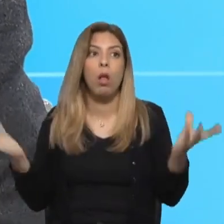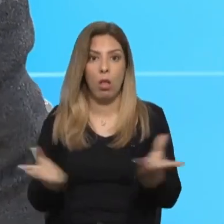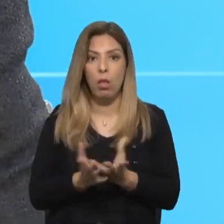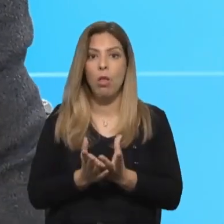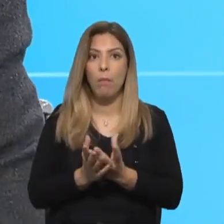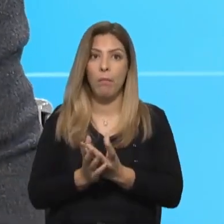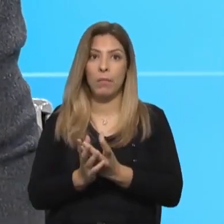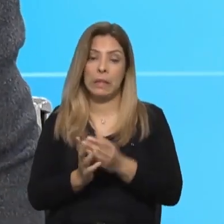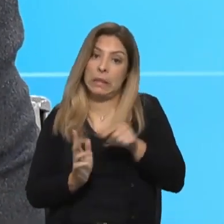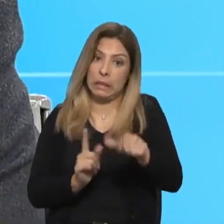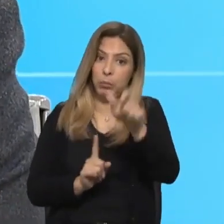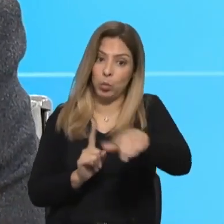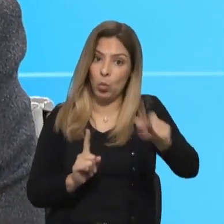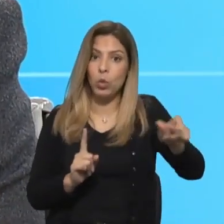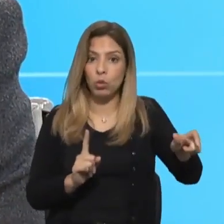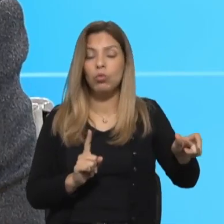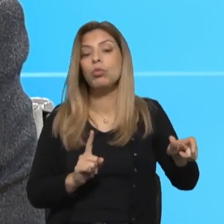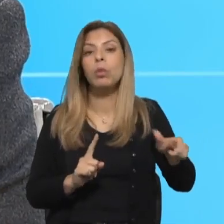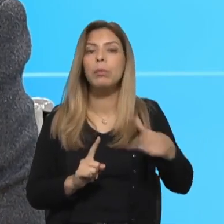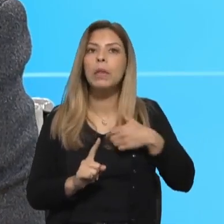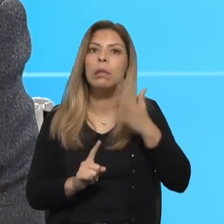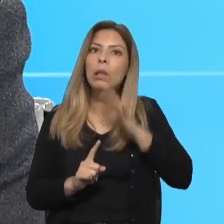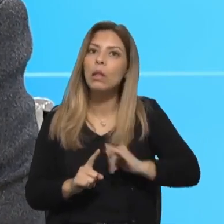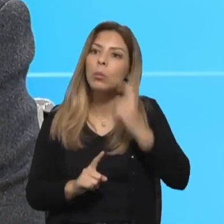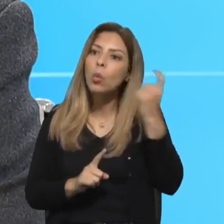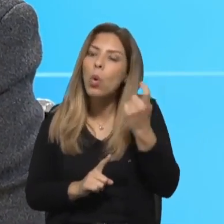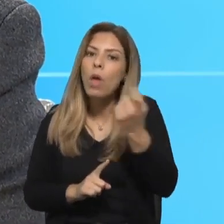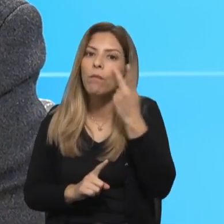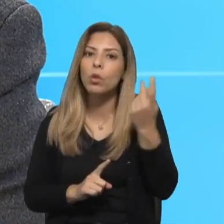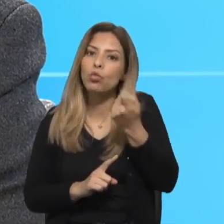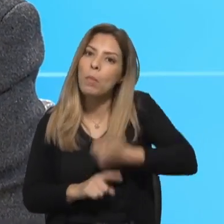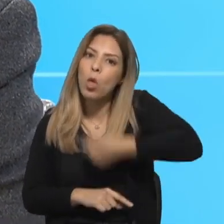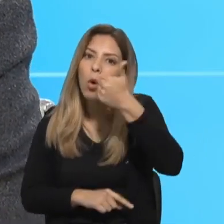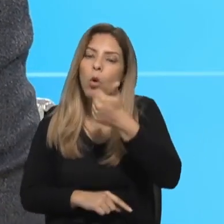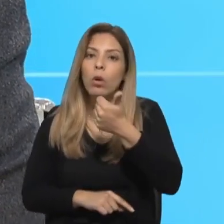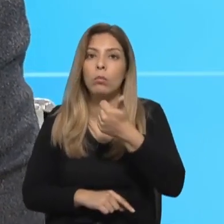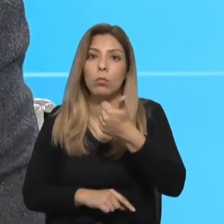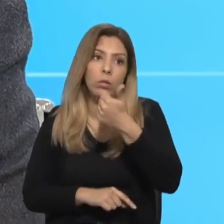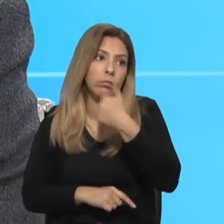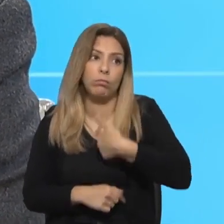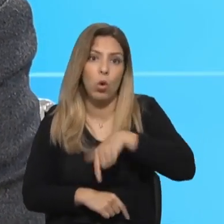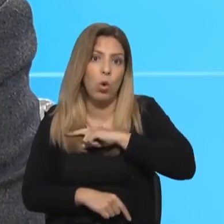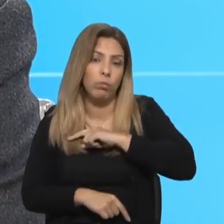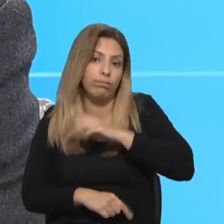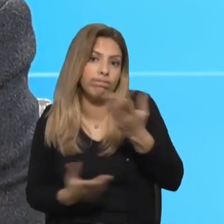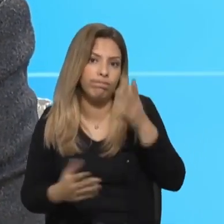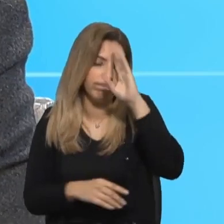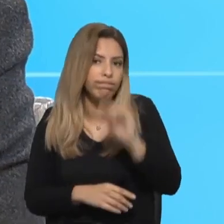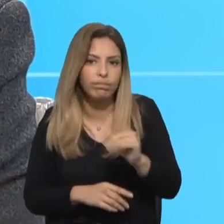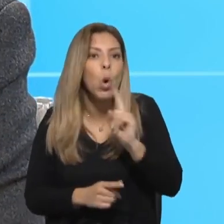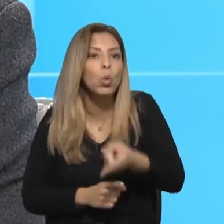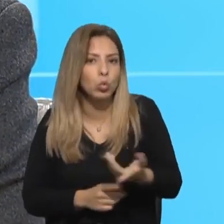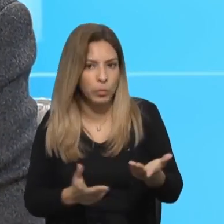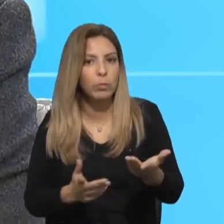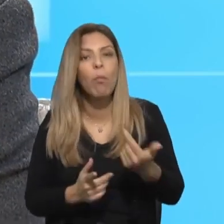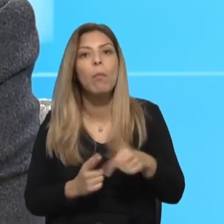que procuram a melhor vida noutro lugar, e nós portugueses sabemos o que isso é. E também temos aquelas situações das pessoas que são forçadas